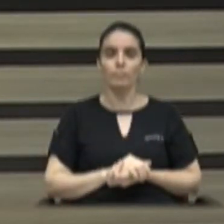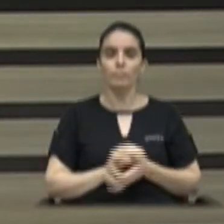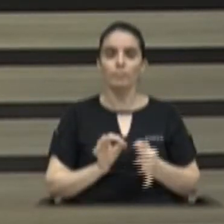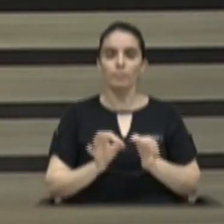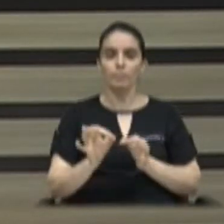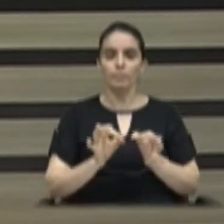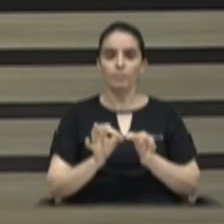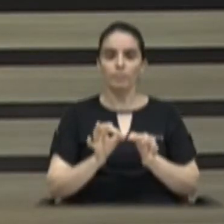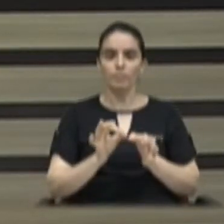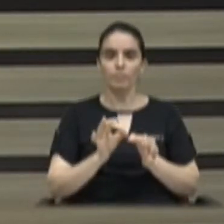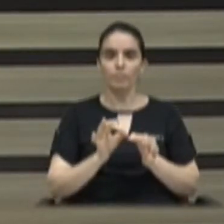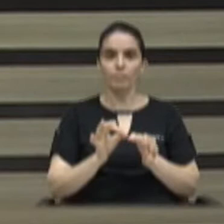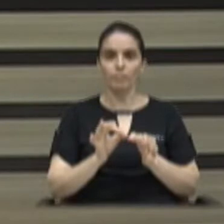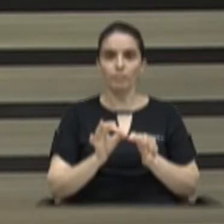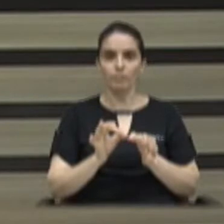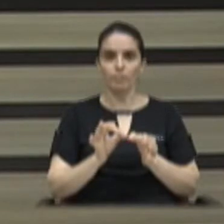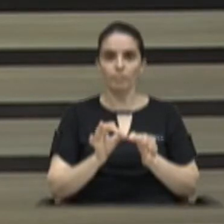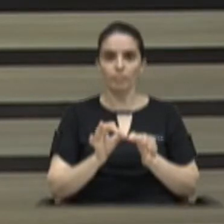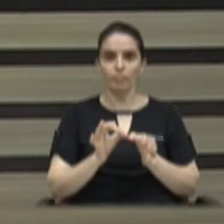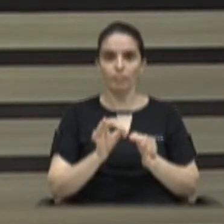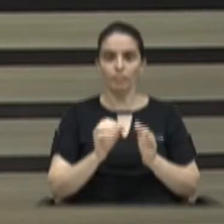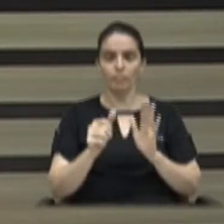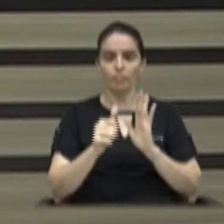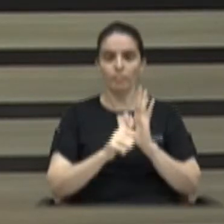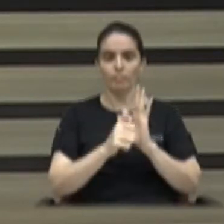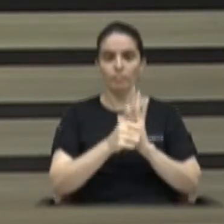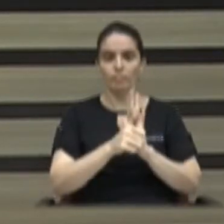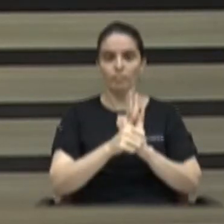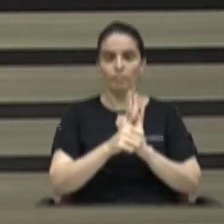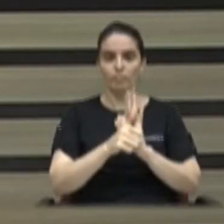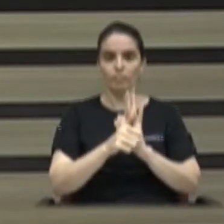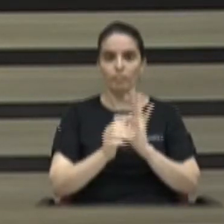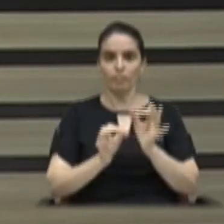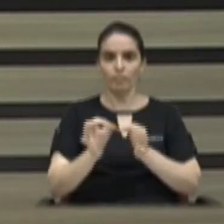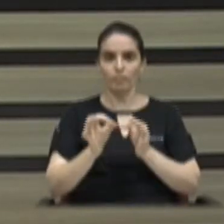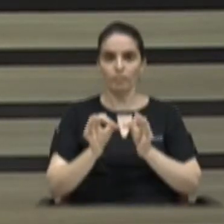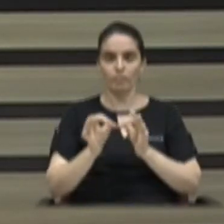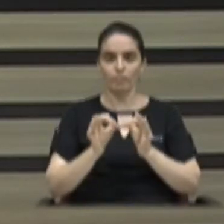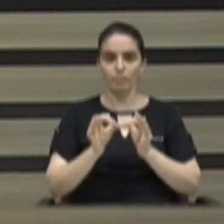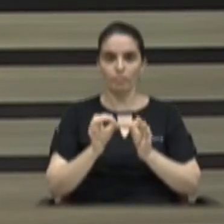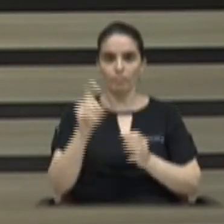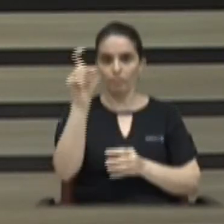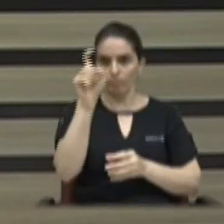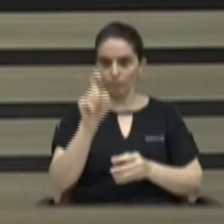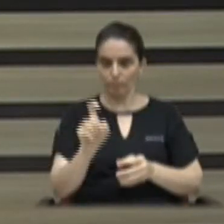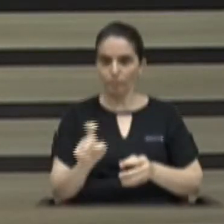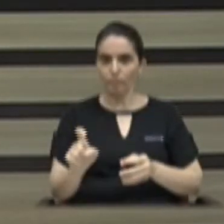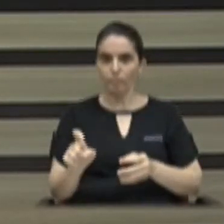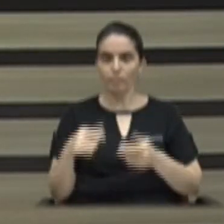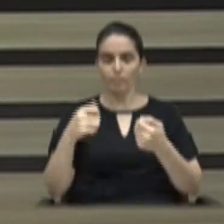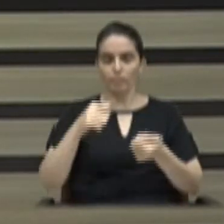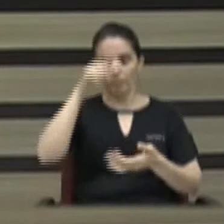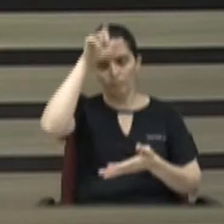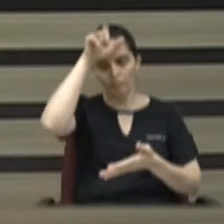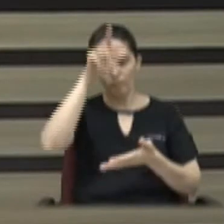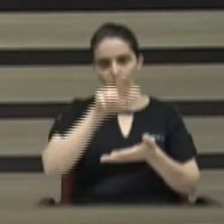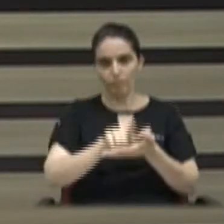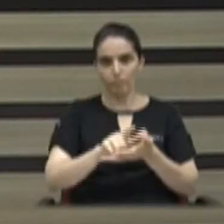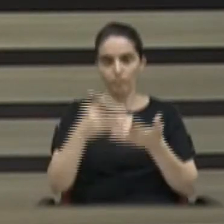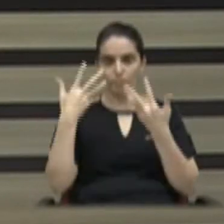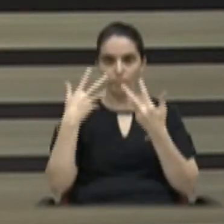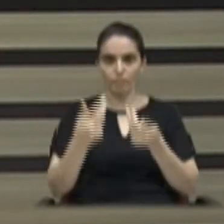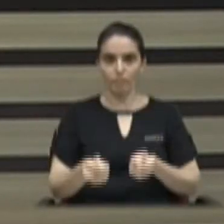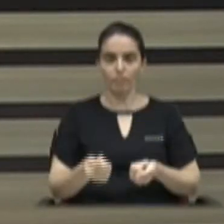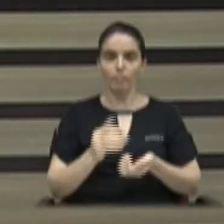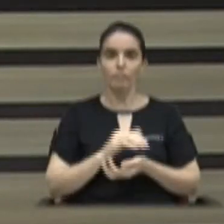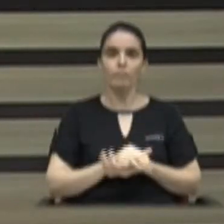projeto do item 11 da pauta, projeto sobre pichações. Preciso da anuência dos